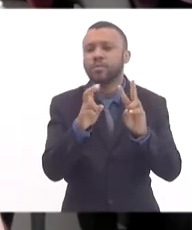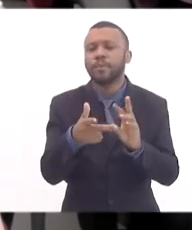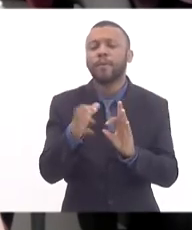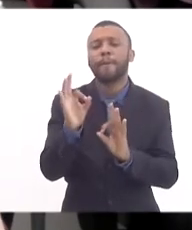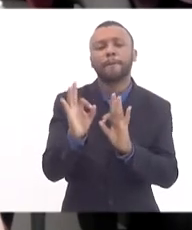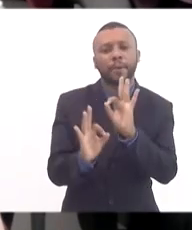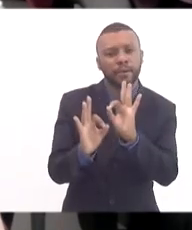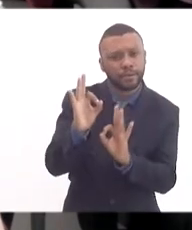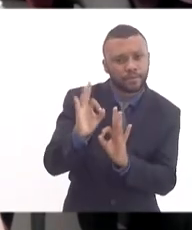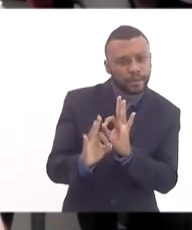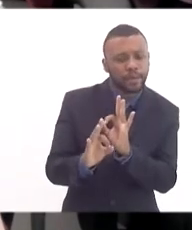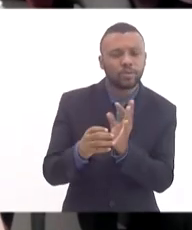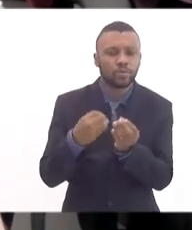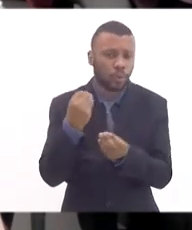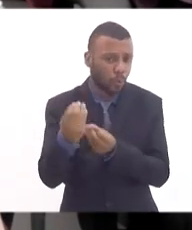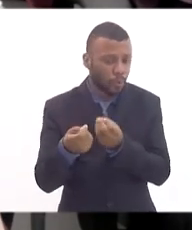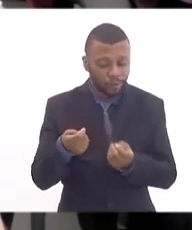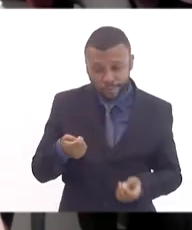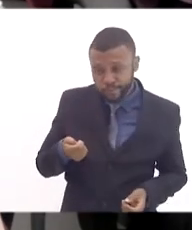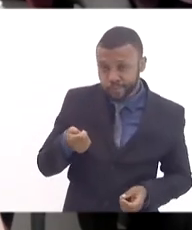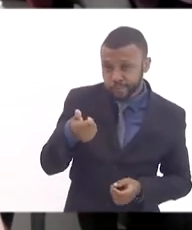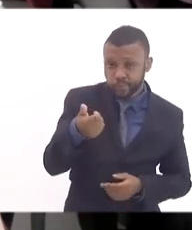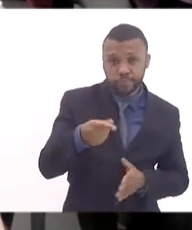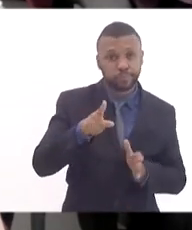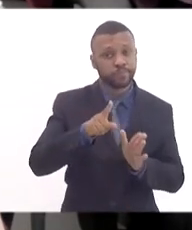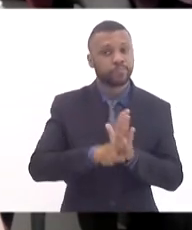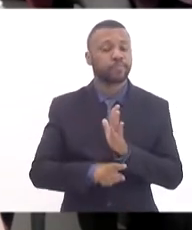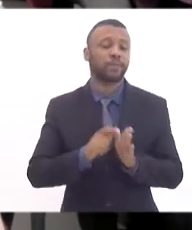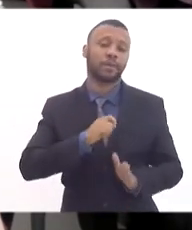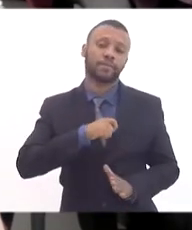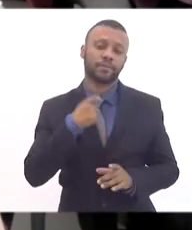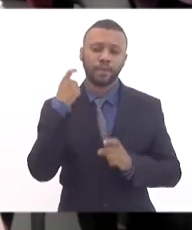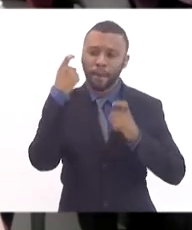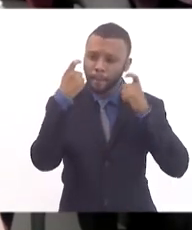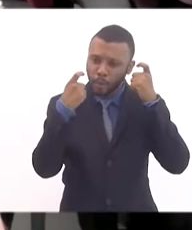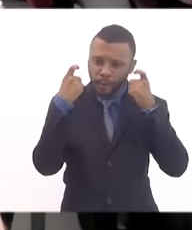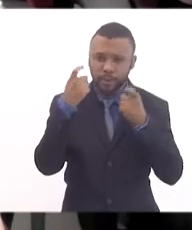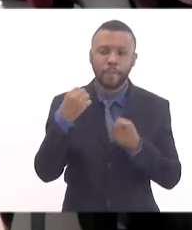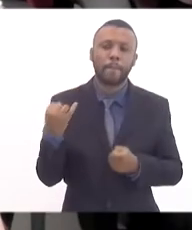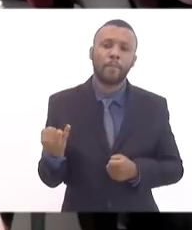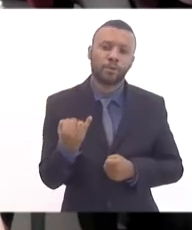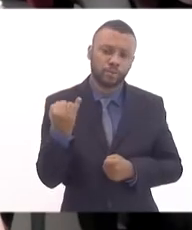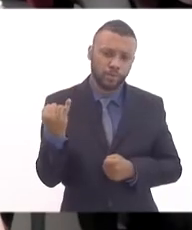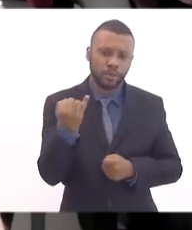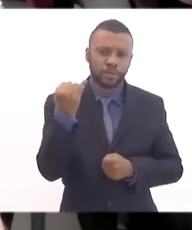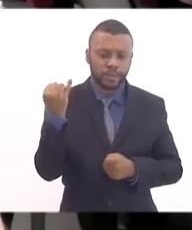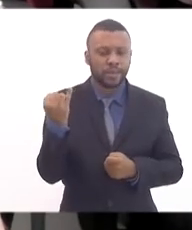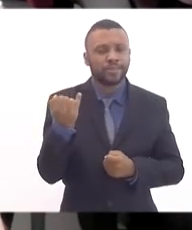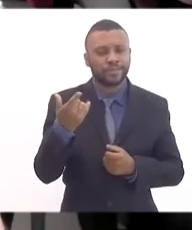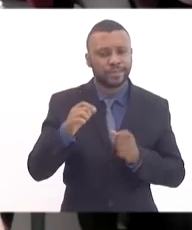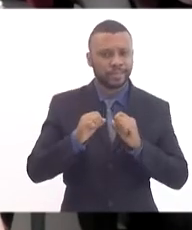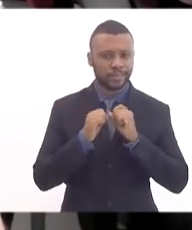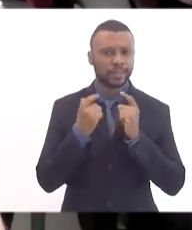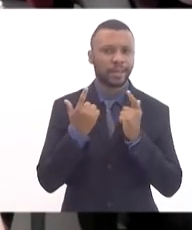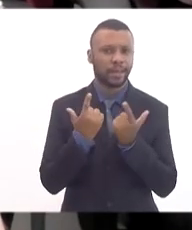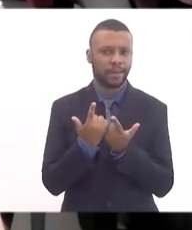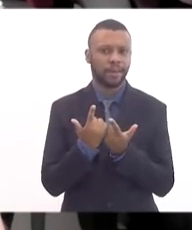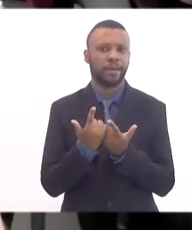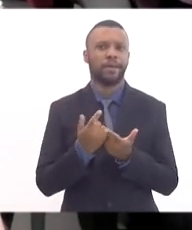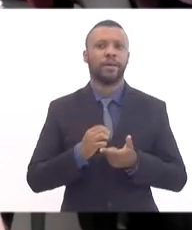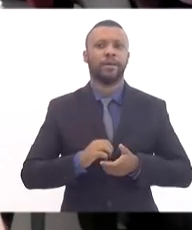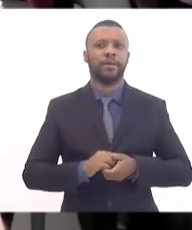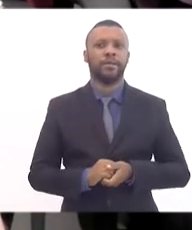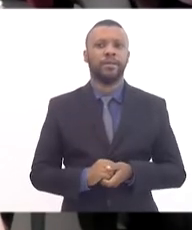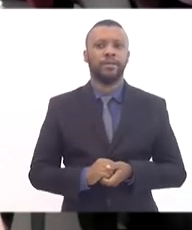na concessão de benefícios fiscais e isso é uma preocupação muito importante é dessa casa e tanto é